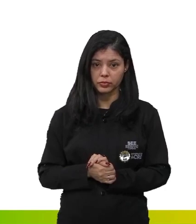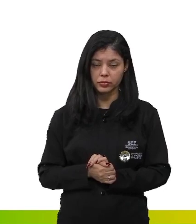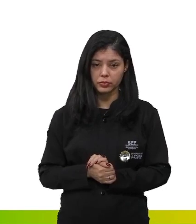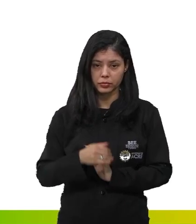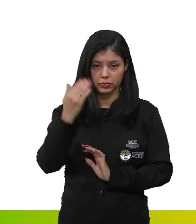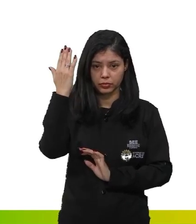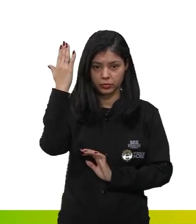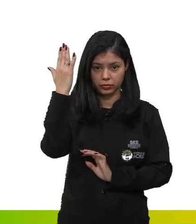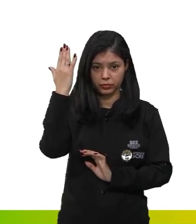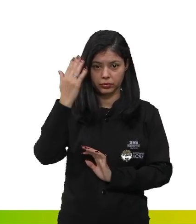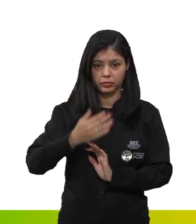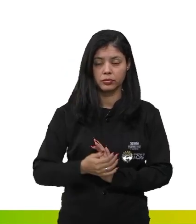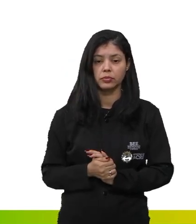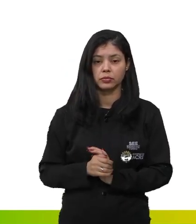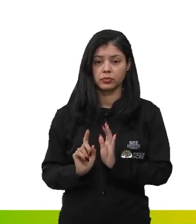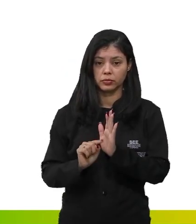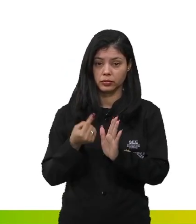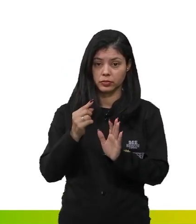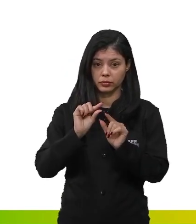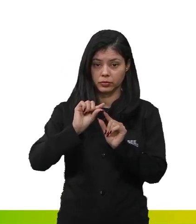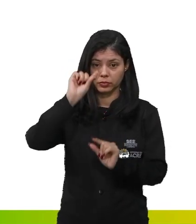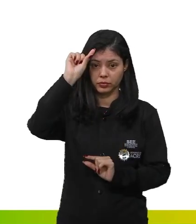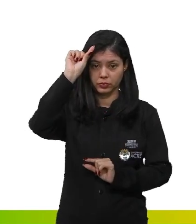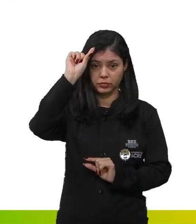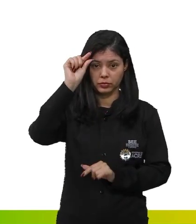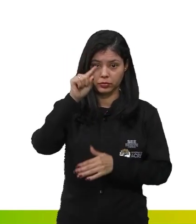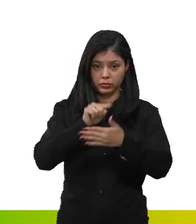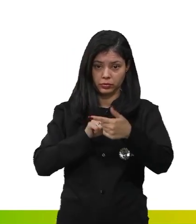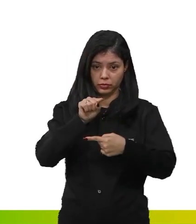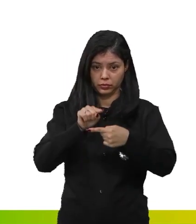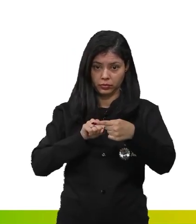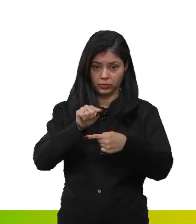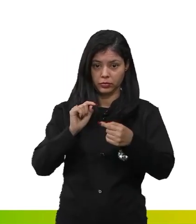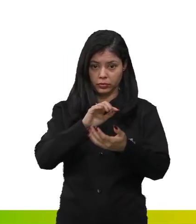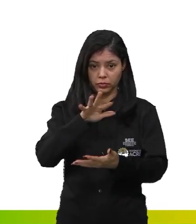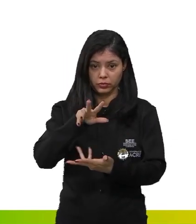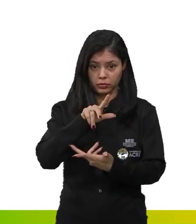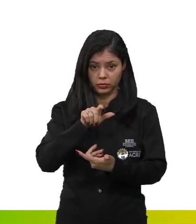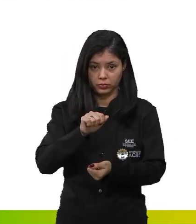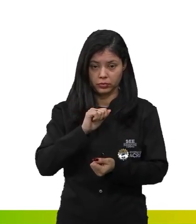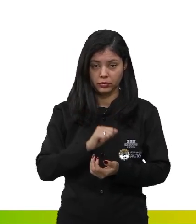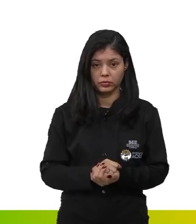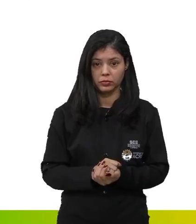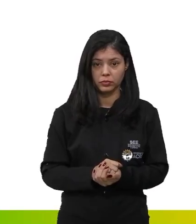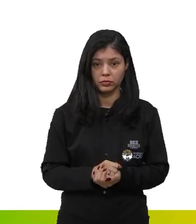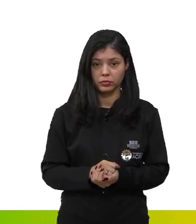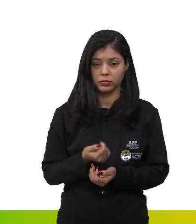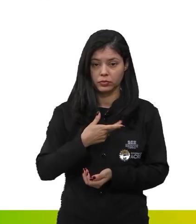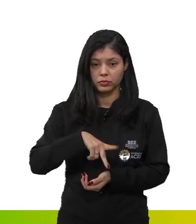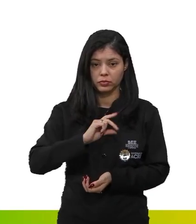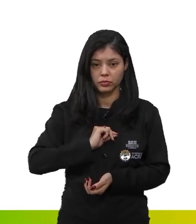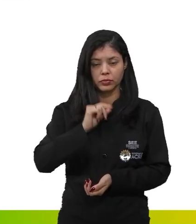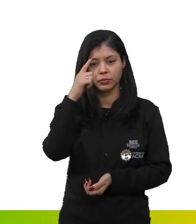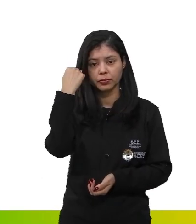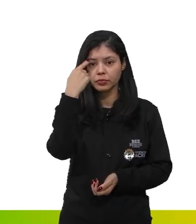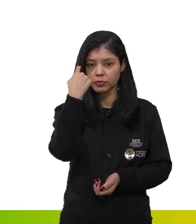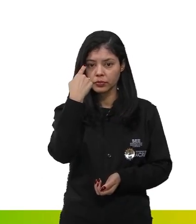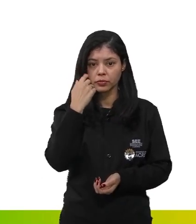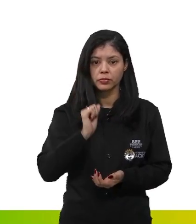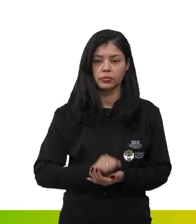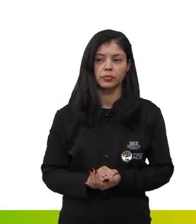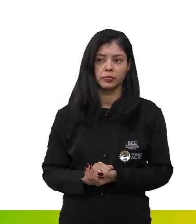aí? Essa primeira linha dividia o mundo entre portugueses e